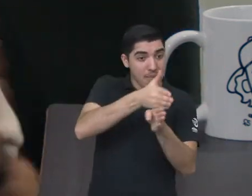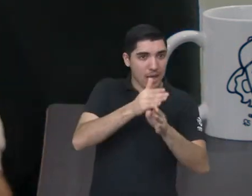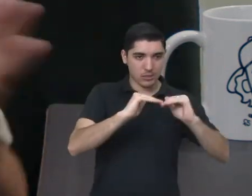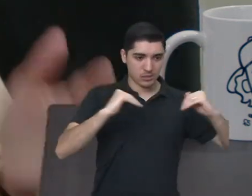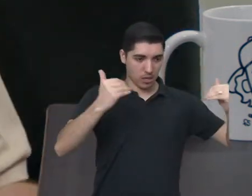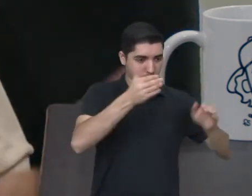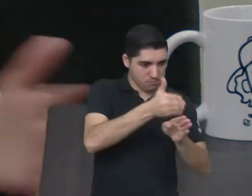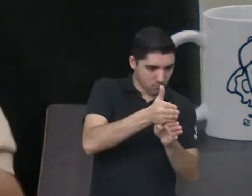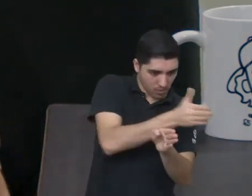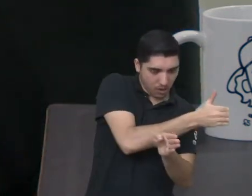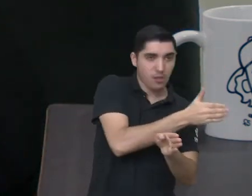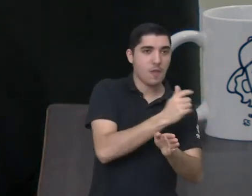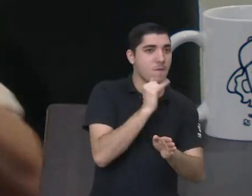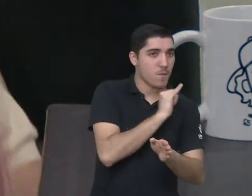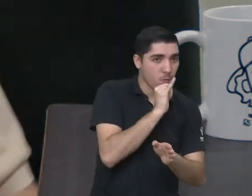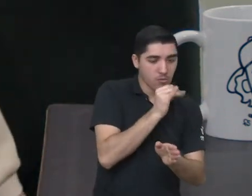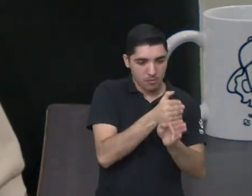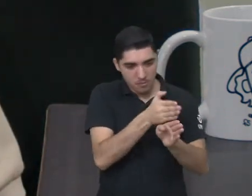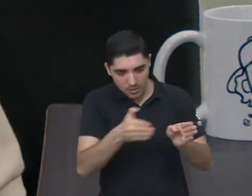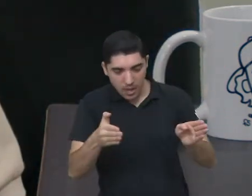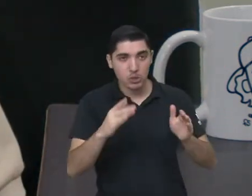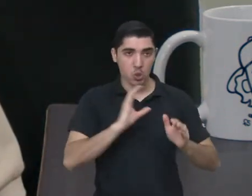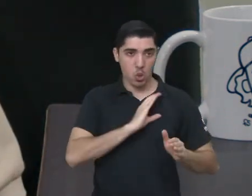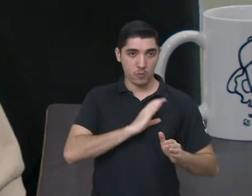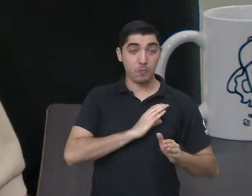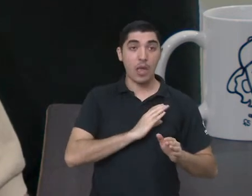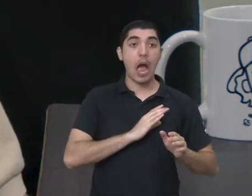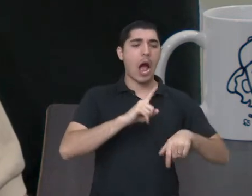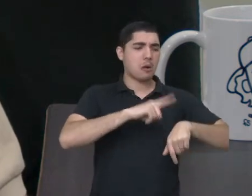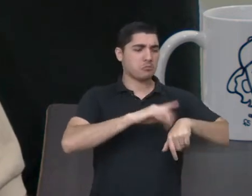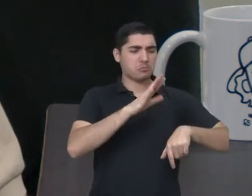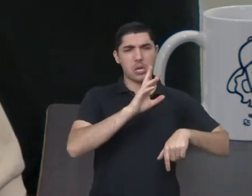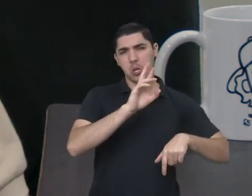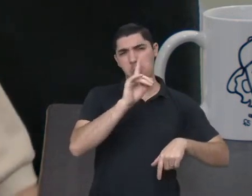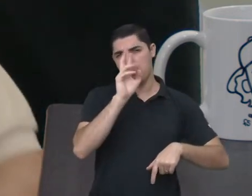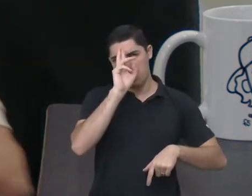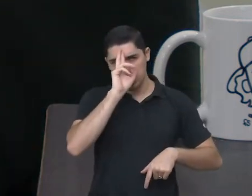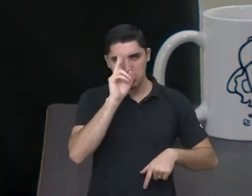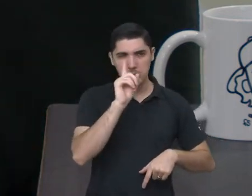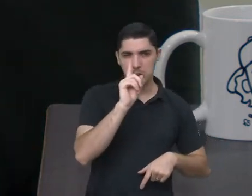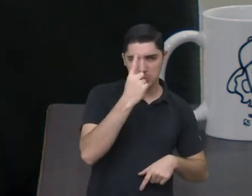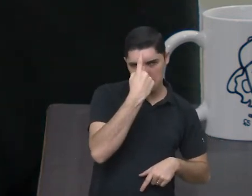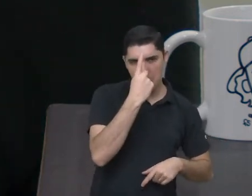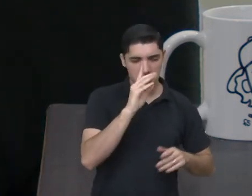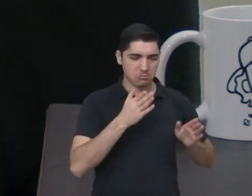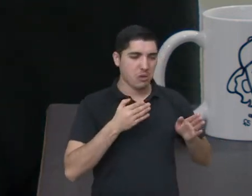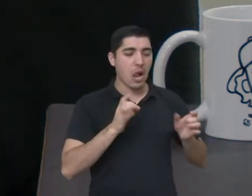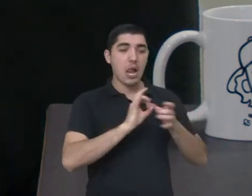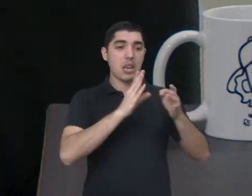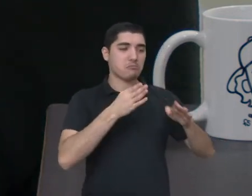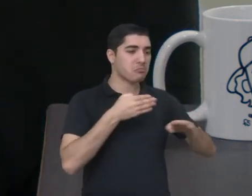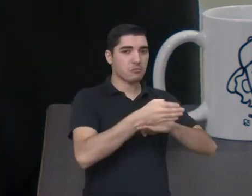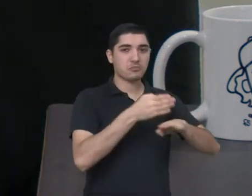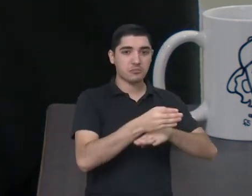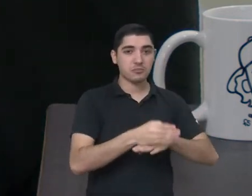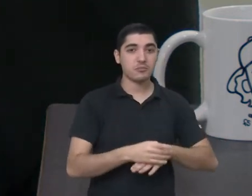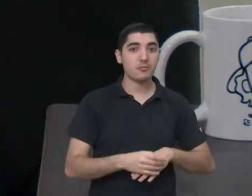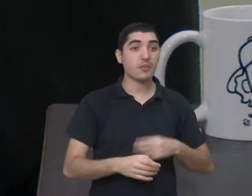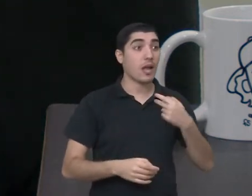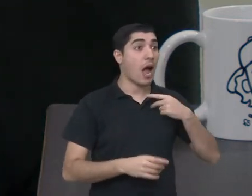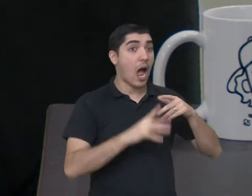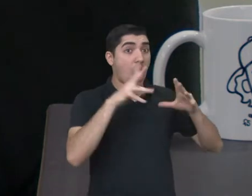3 massagens. Se eu tivesse um diário disso hoje em dia... Ia ter mais história para contar ainda. Estaria lendo todo dia, tá dando muita risada. E você já